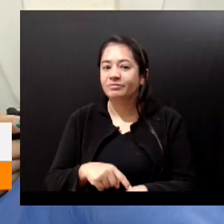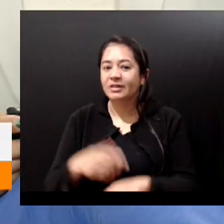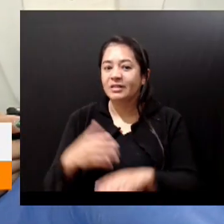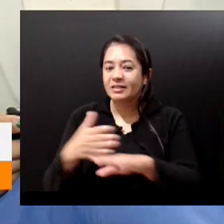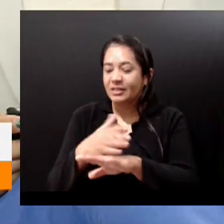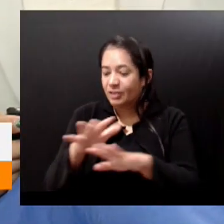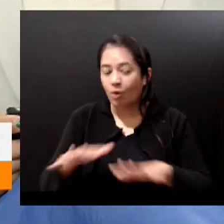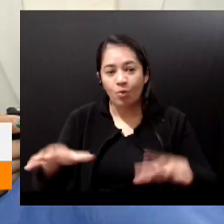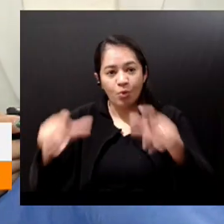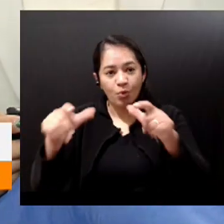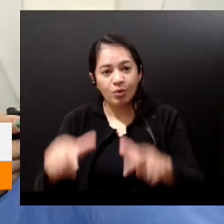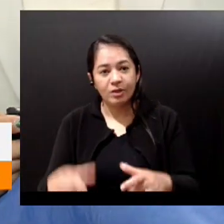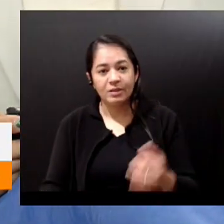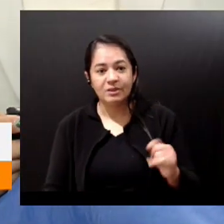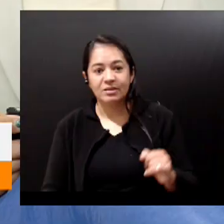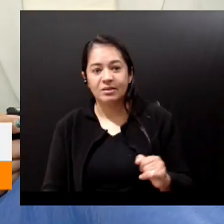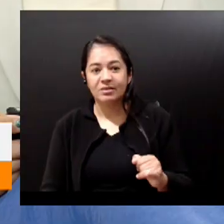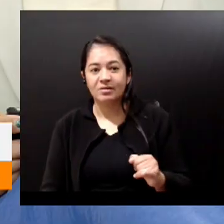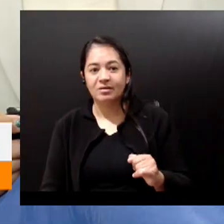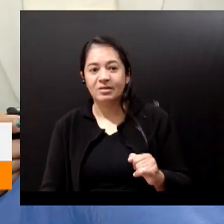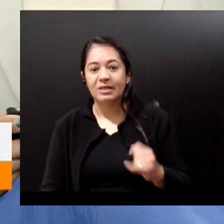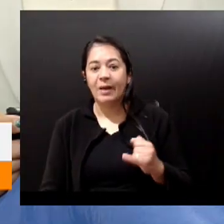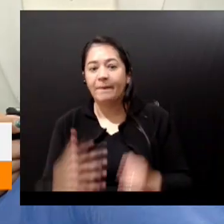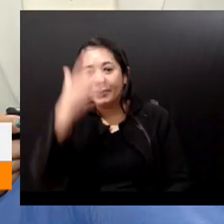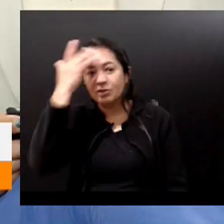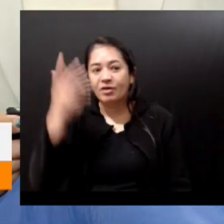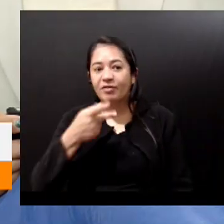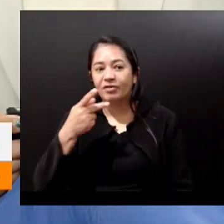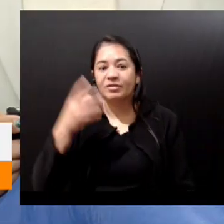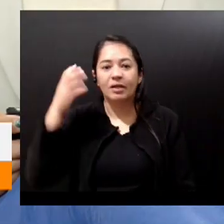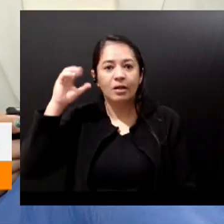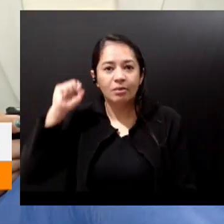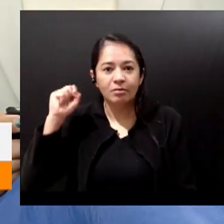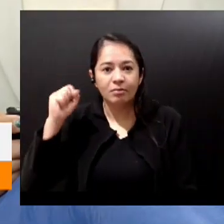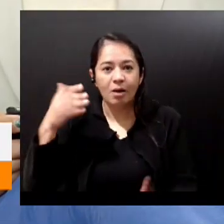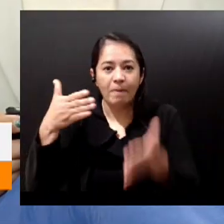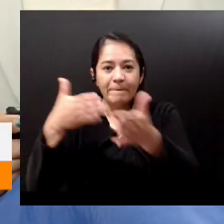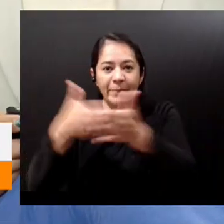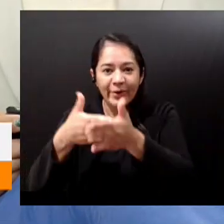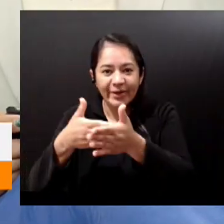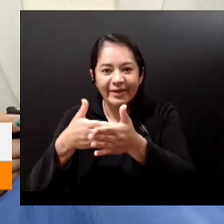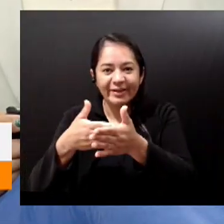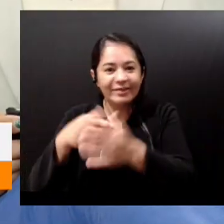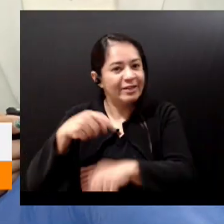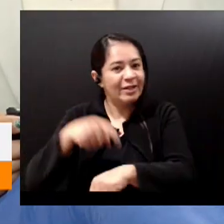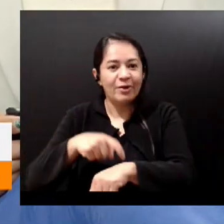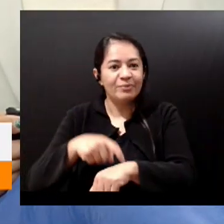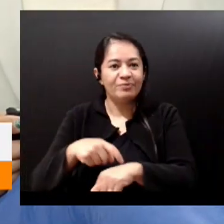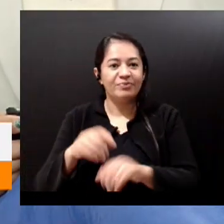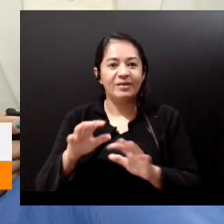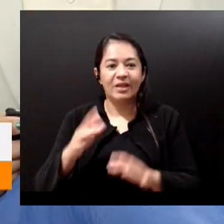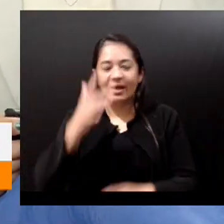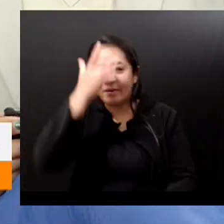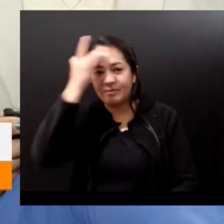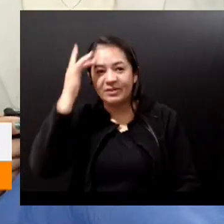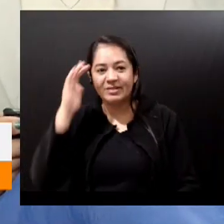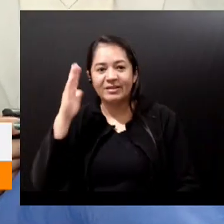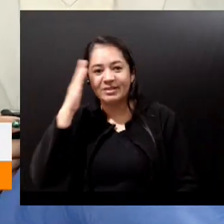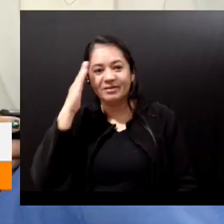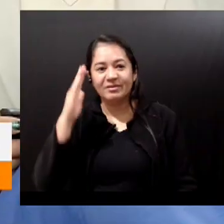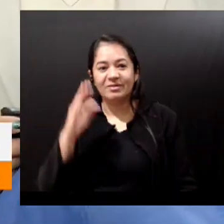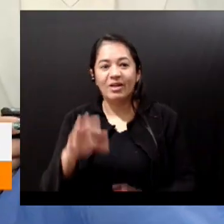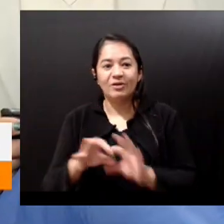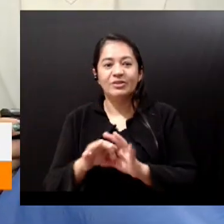pessoa fala com você, ele corta o fone, o som do seu fone para você conversar. E as pessoas sabendo disso, elas se autorizam a chegar ainda mais. Aí você